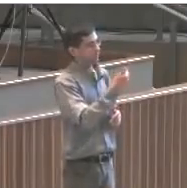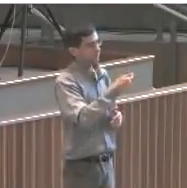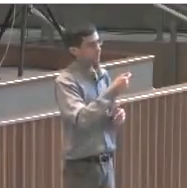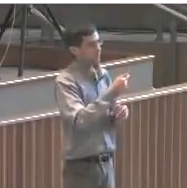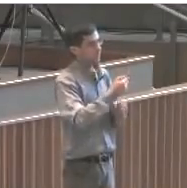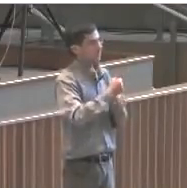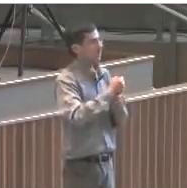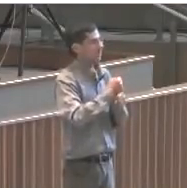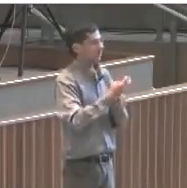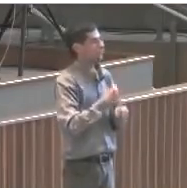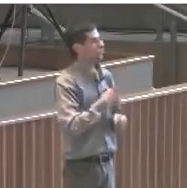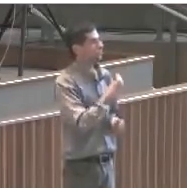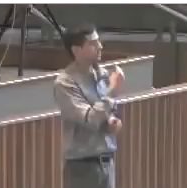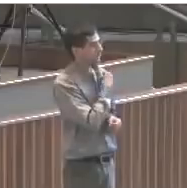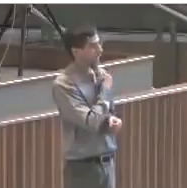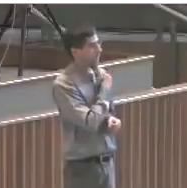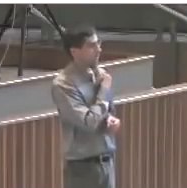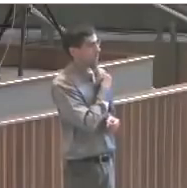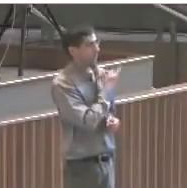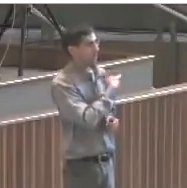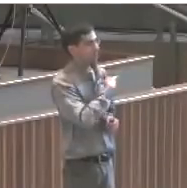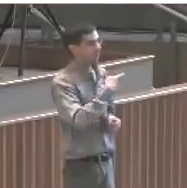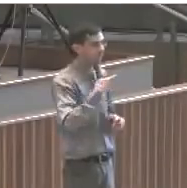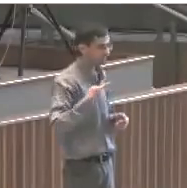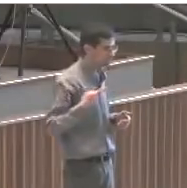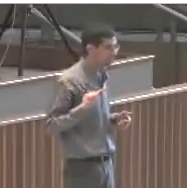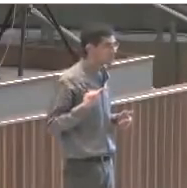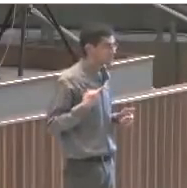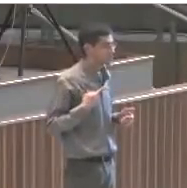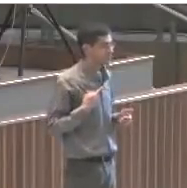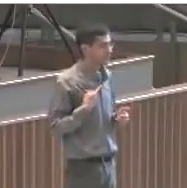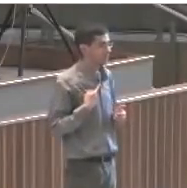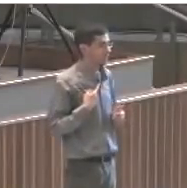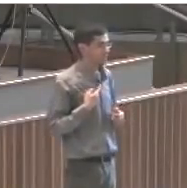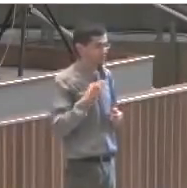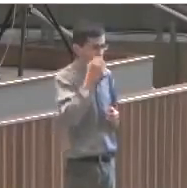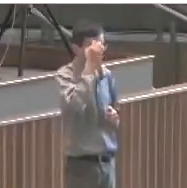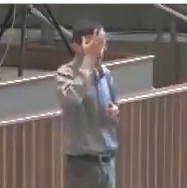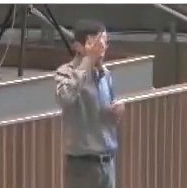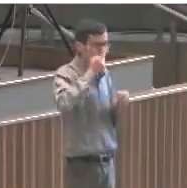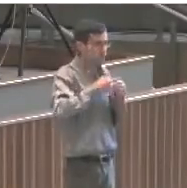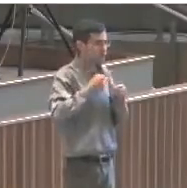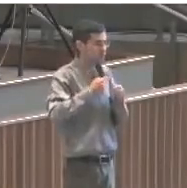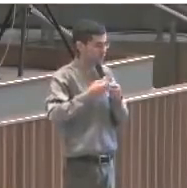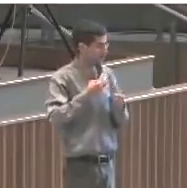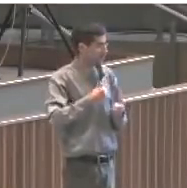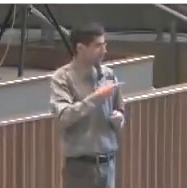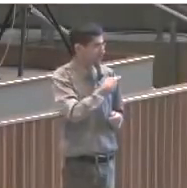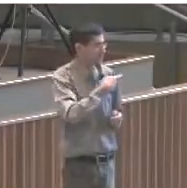só é pastor então é natural que deus olhe com o senhor